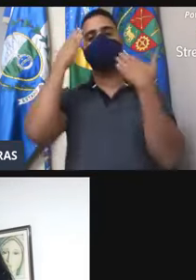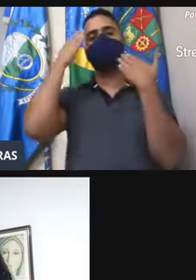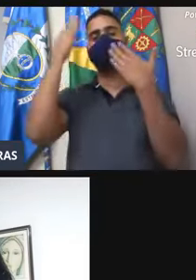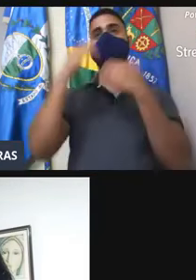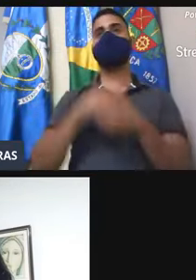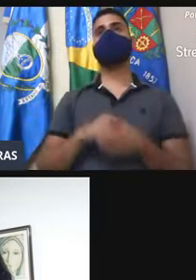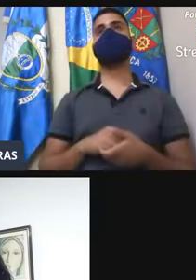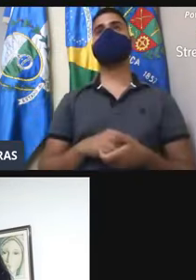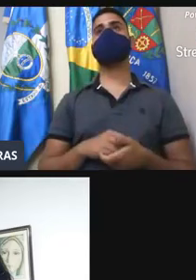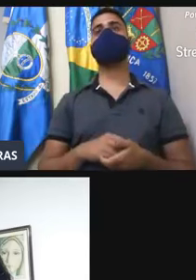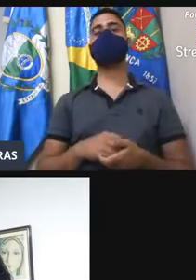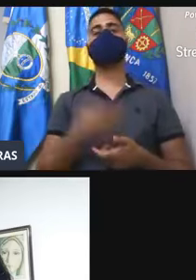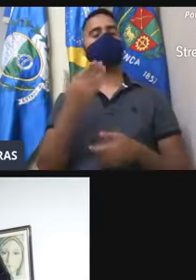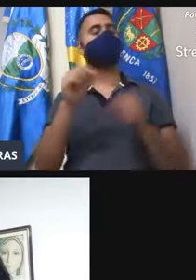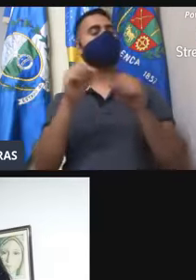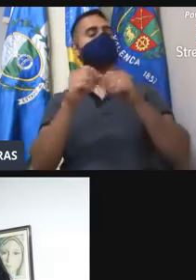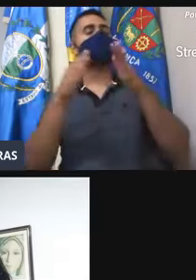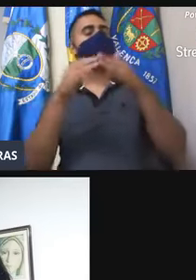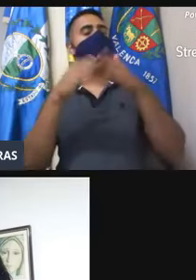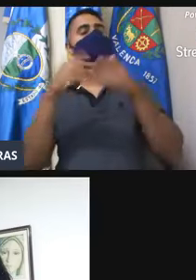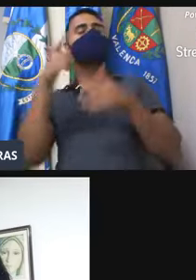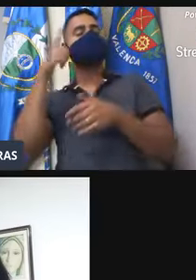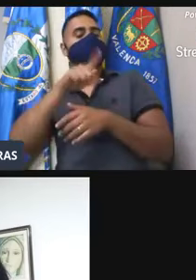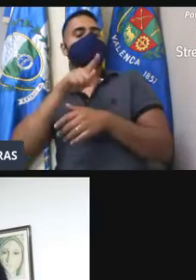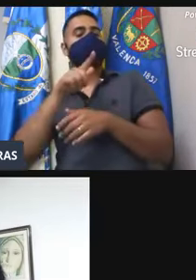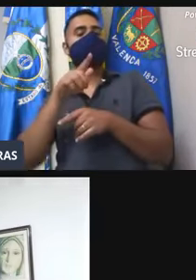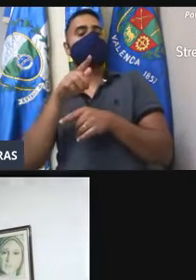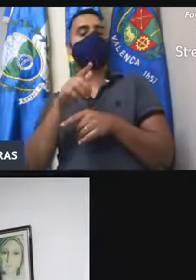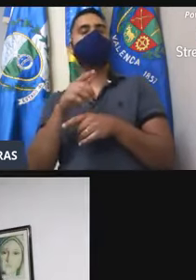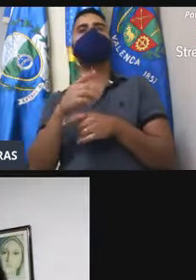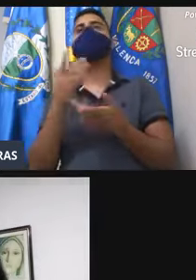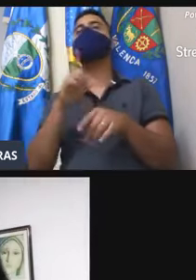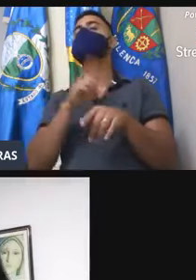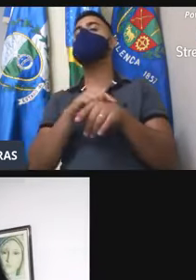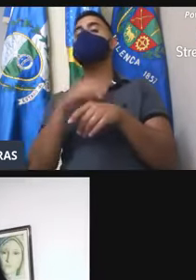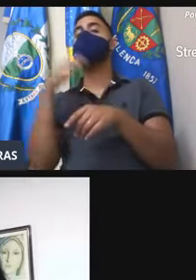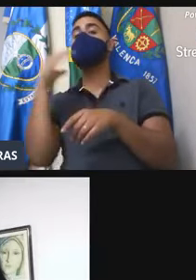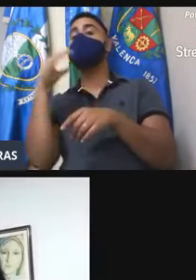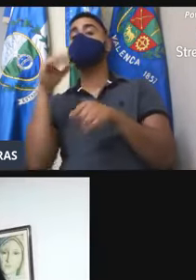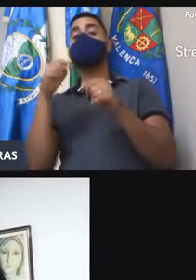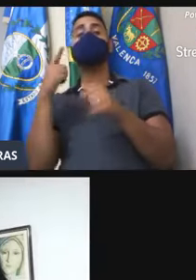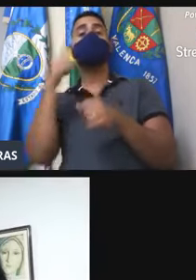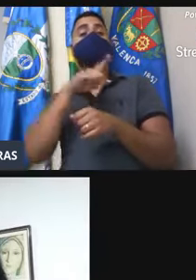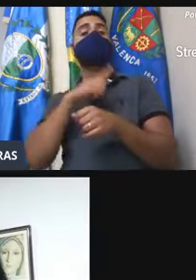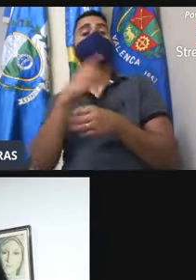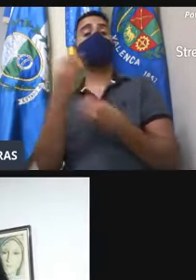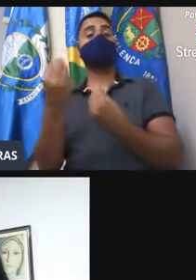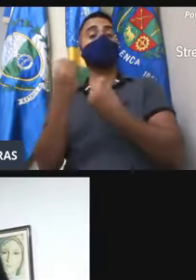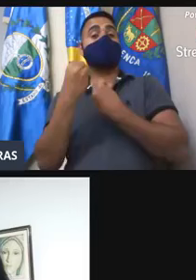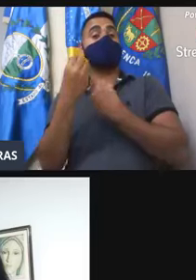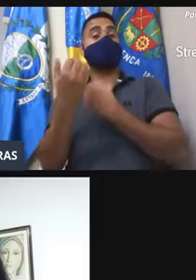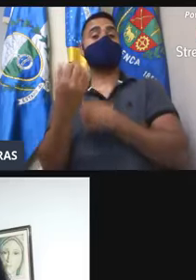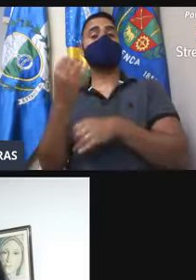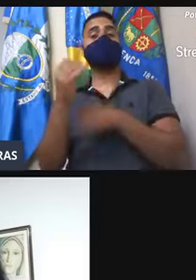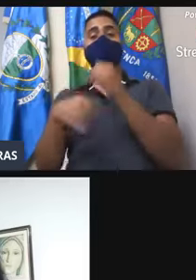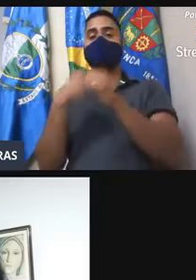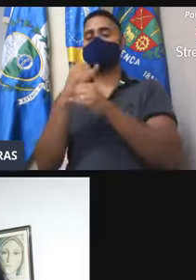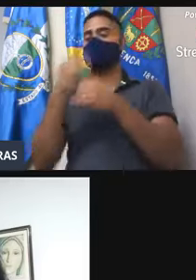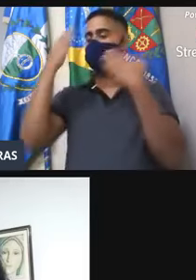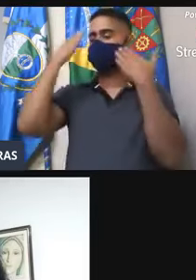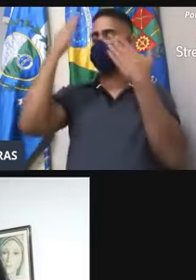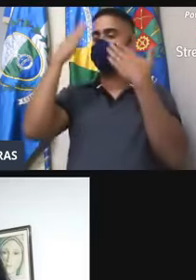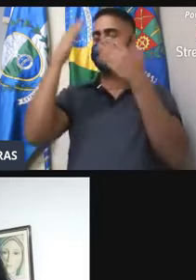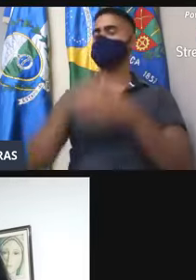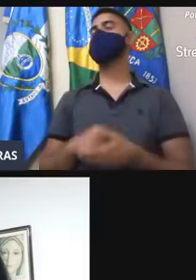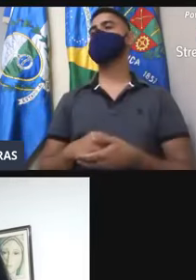só gostaria de fazer aquela solicitação nossa para dar uma brevidade aí na internet lá, que vai nos ajudar muito. Muito obrigado. Pode